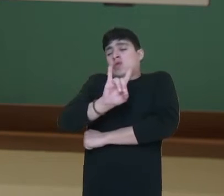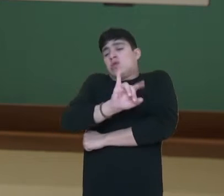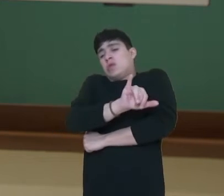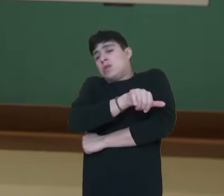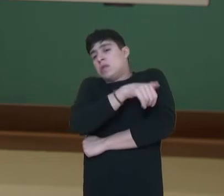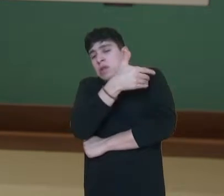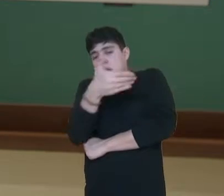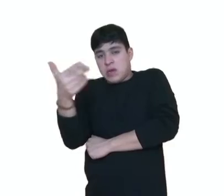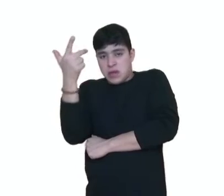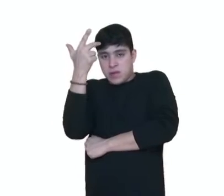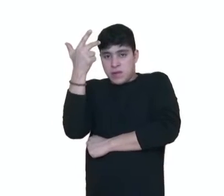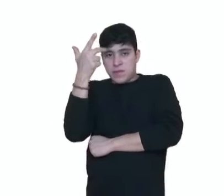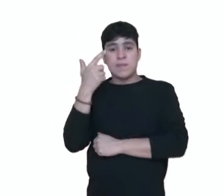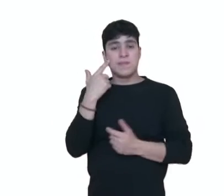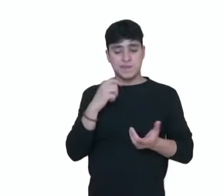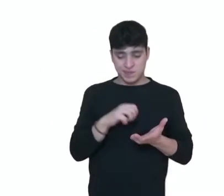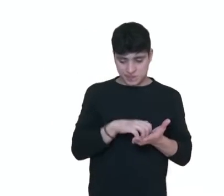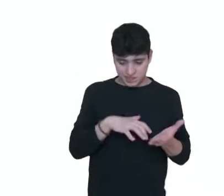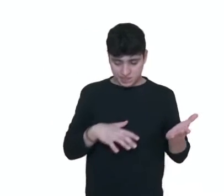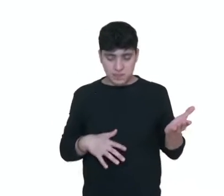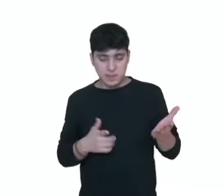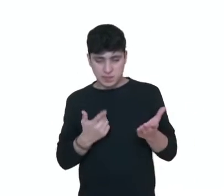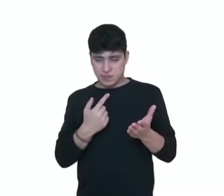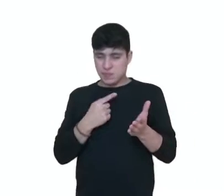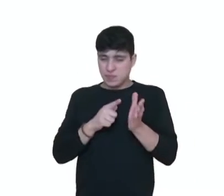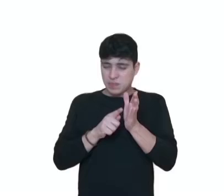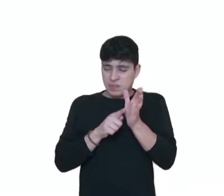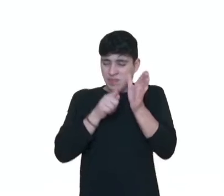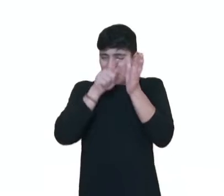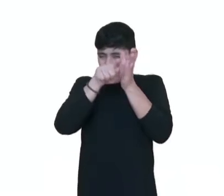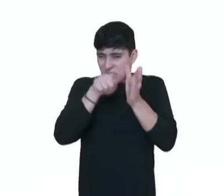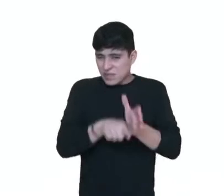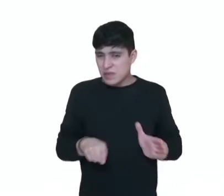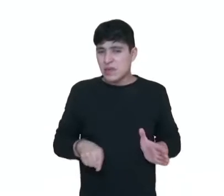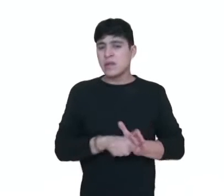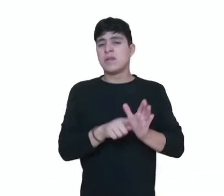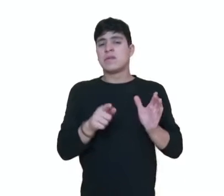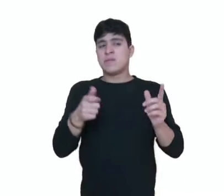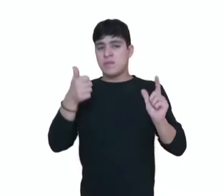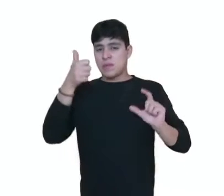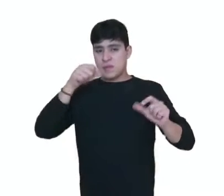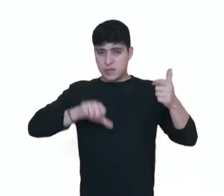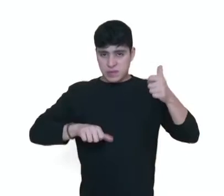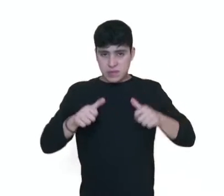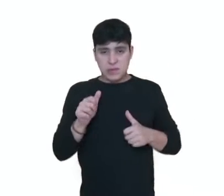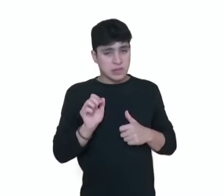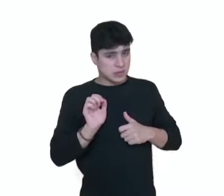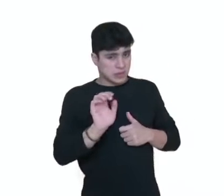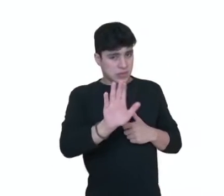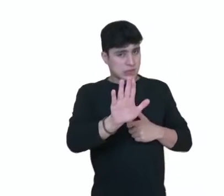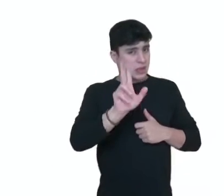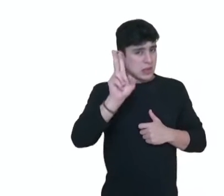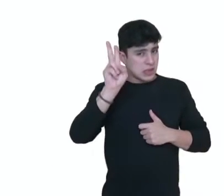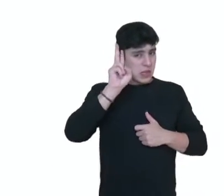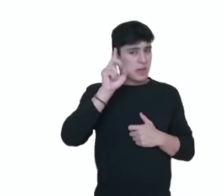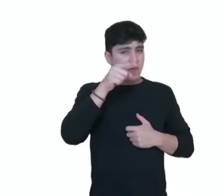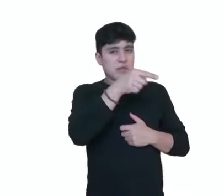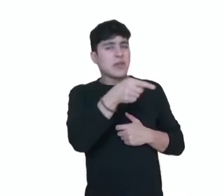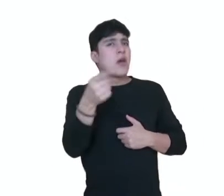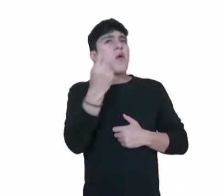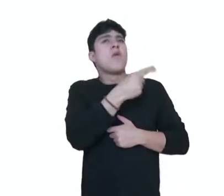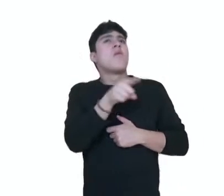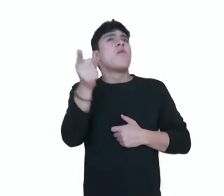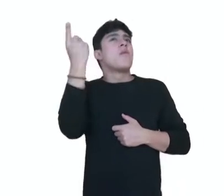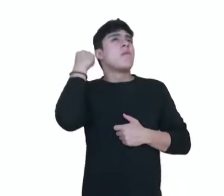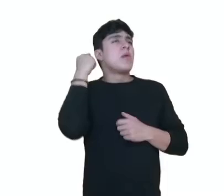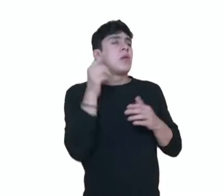atividade, então. Vamos utilizar algumas perguntas chaves para a autoavaliação. Lembre da última vez que realizou uma atividade em